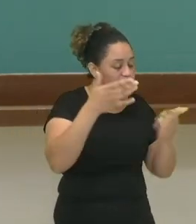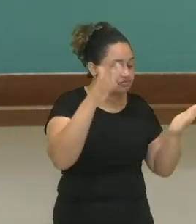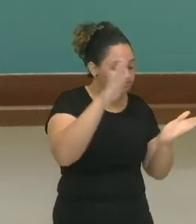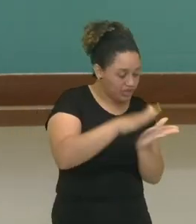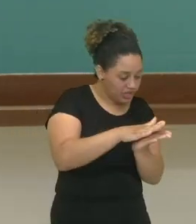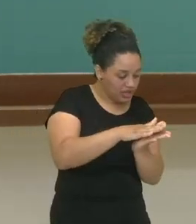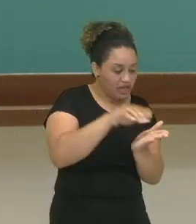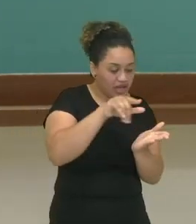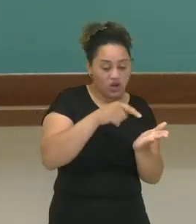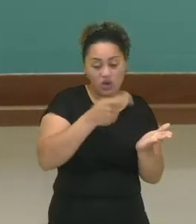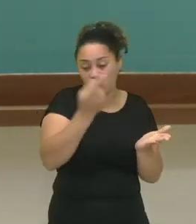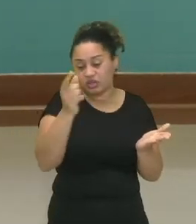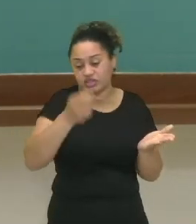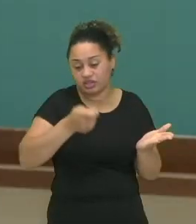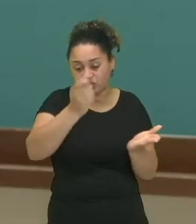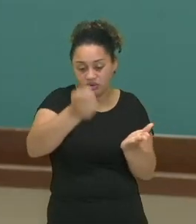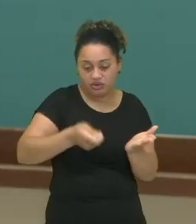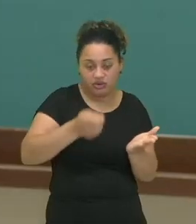da gravura.